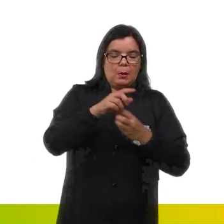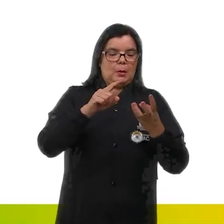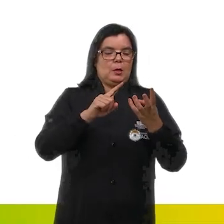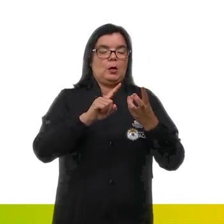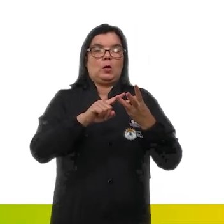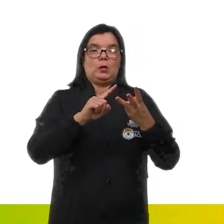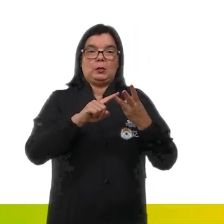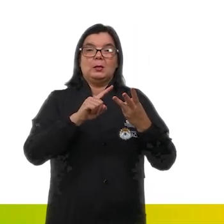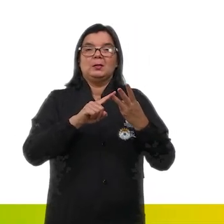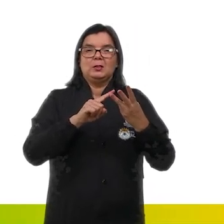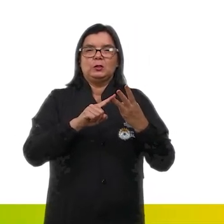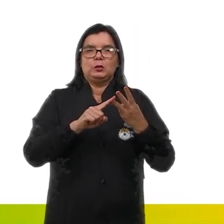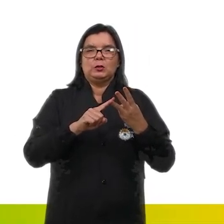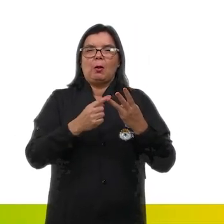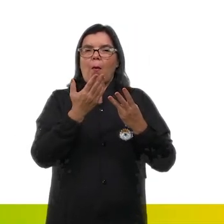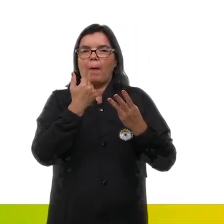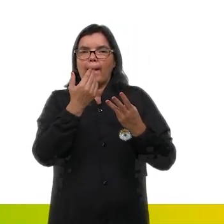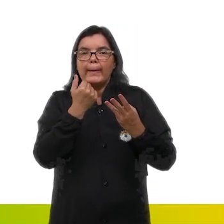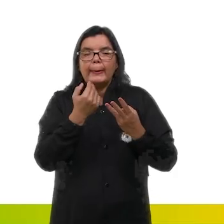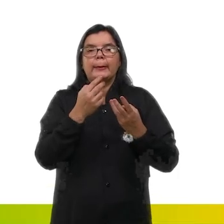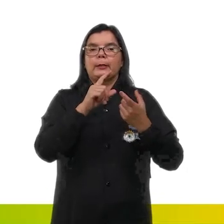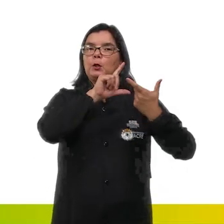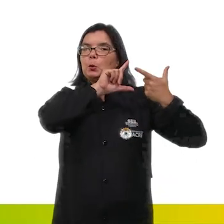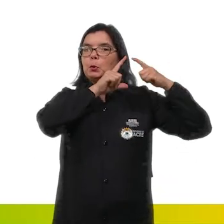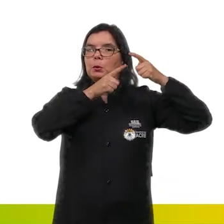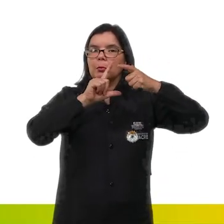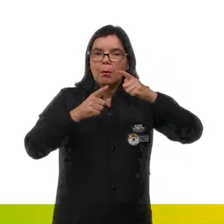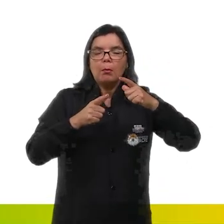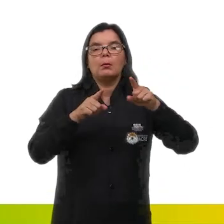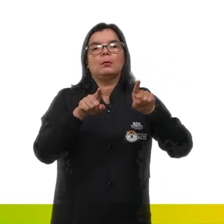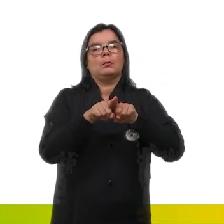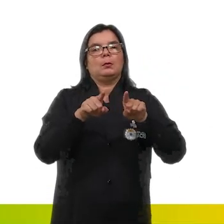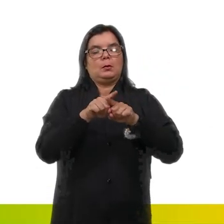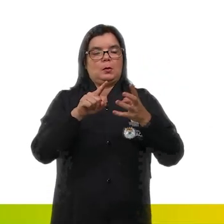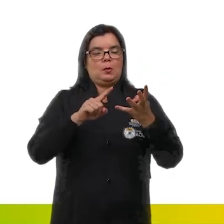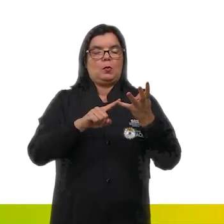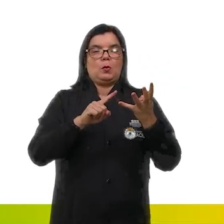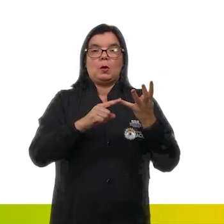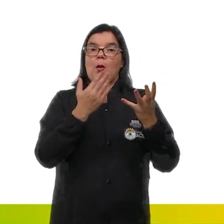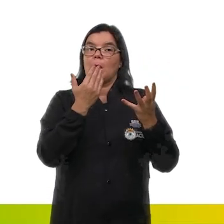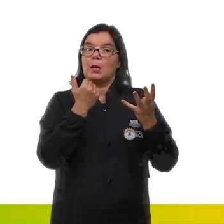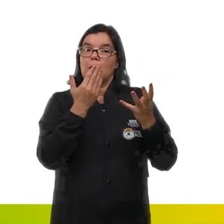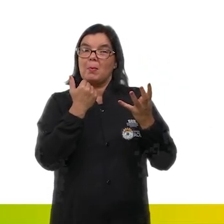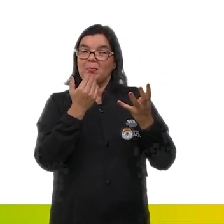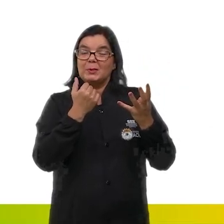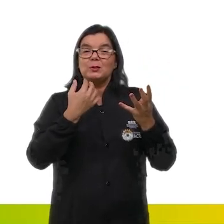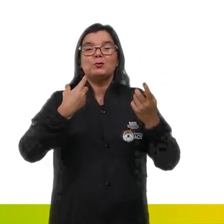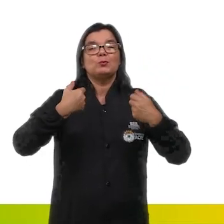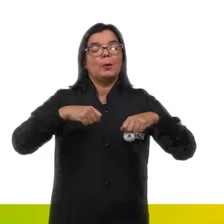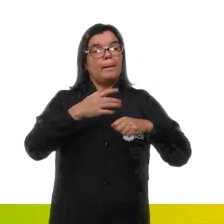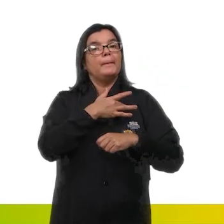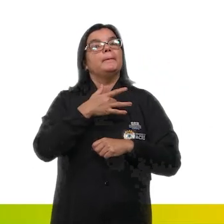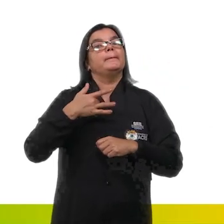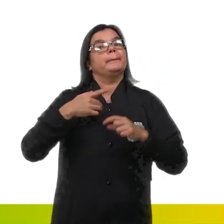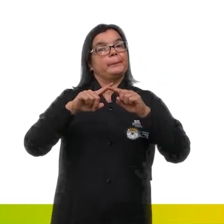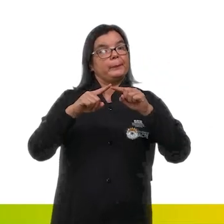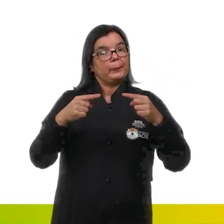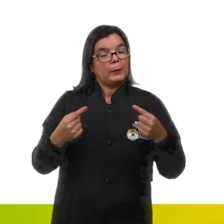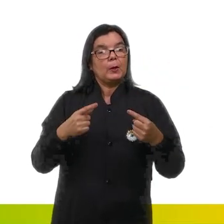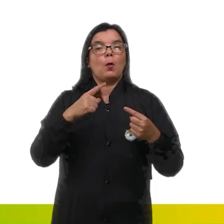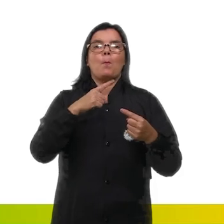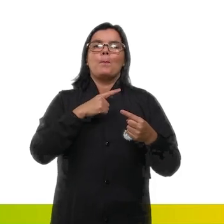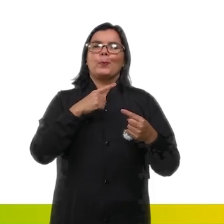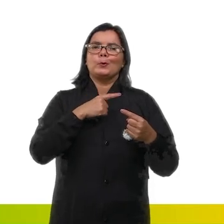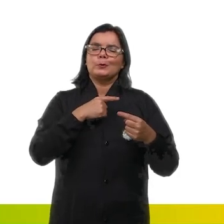tem transtorno de compulsão alimentar, que é o excesso também. Ortorexia, que é uma alimentação extremamente saudável, mas por ser um